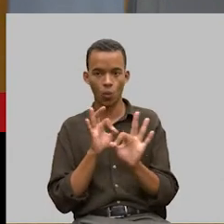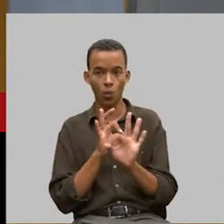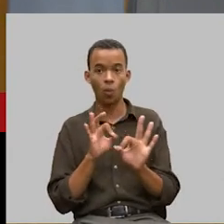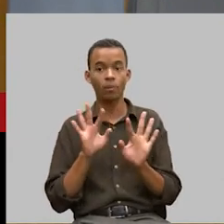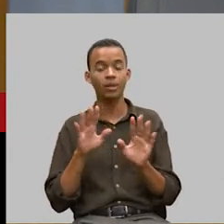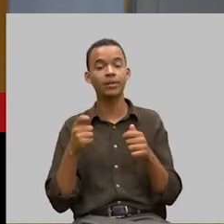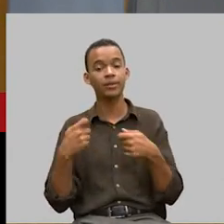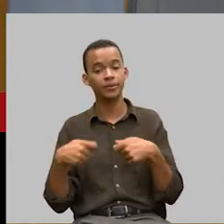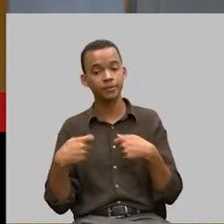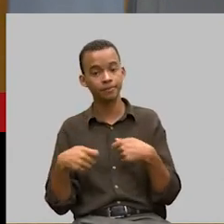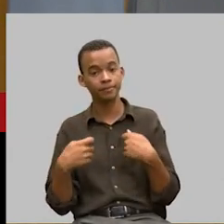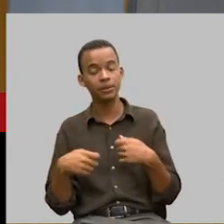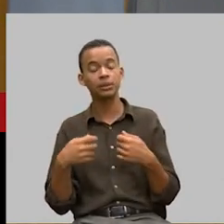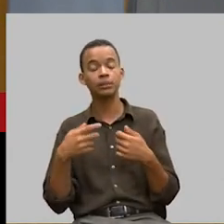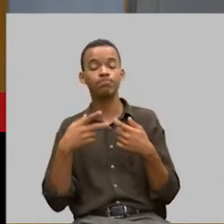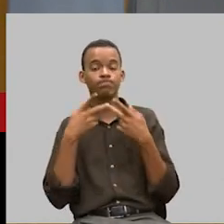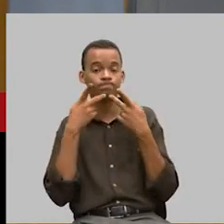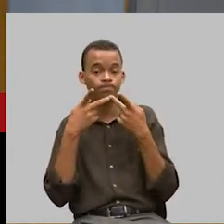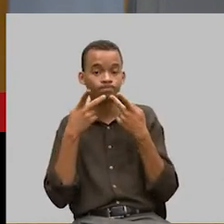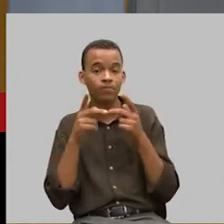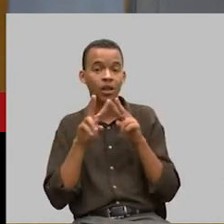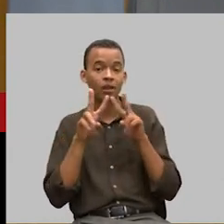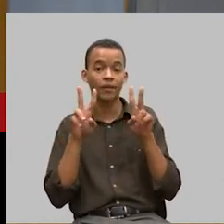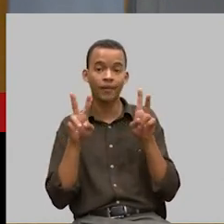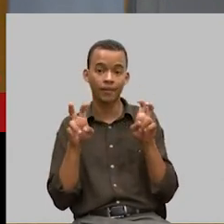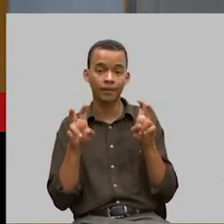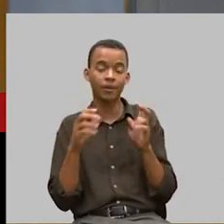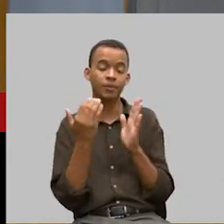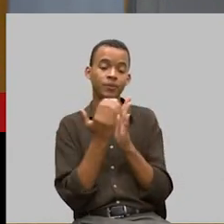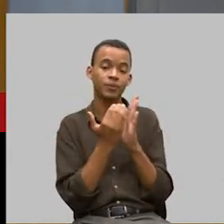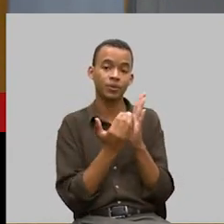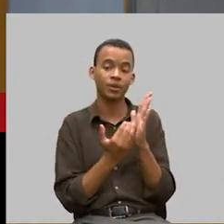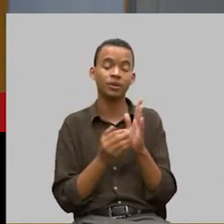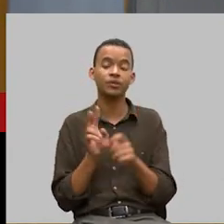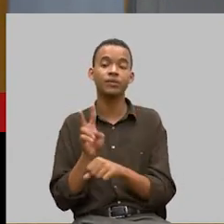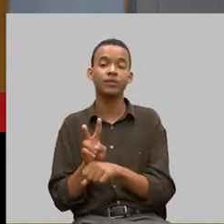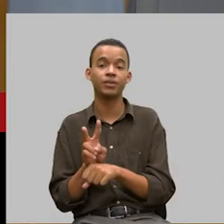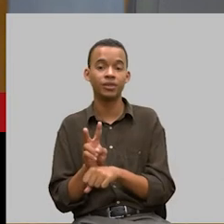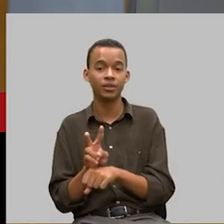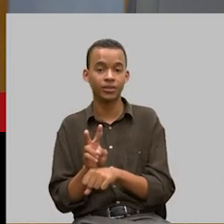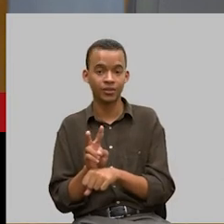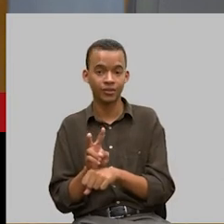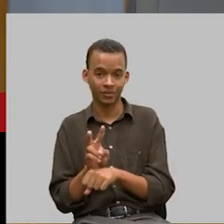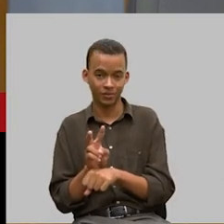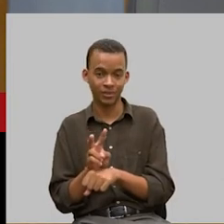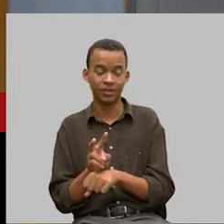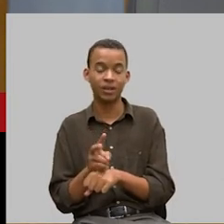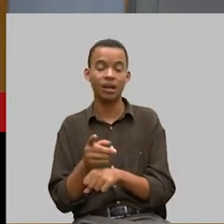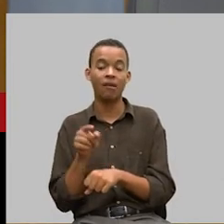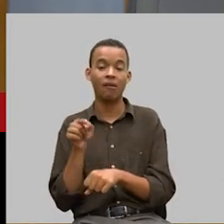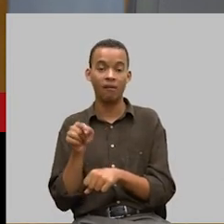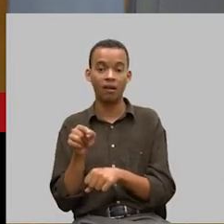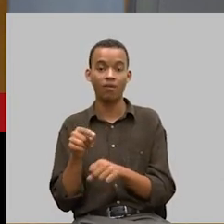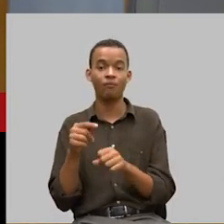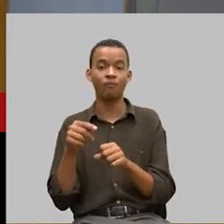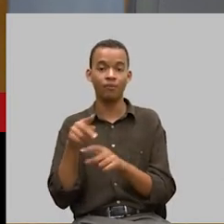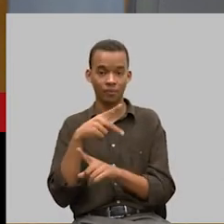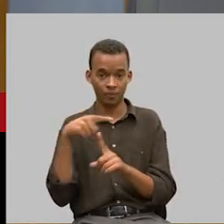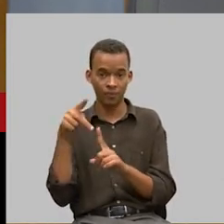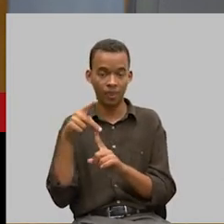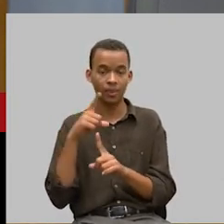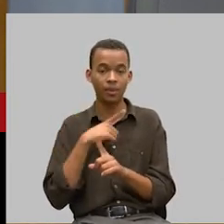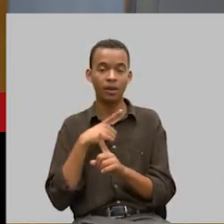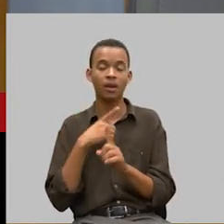regime de recuperação fiscal que chegou aqui à Assembleia na semana passada prevê 9 anos de congelamento